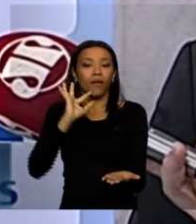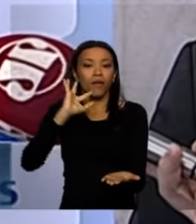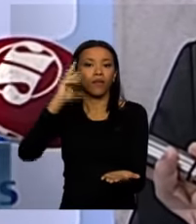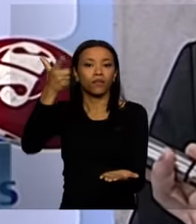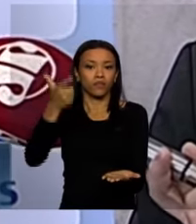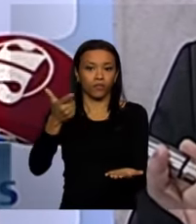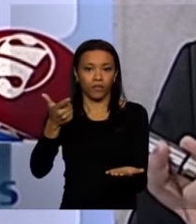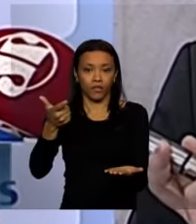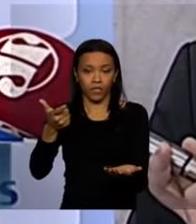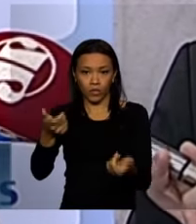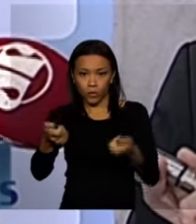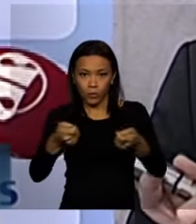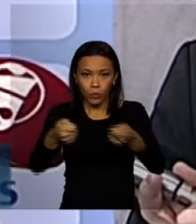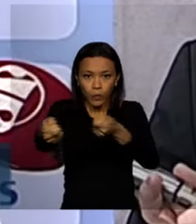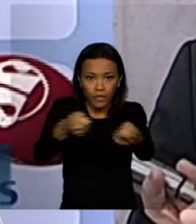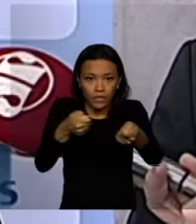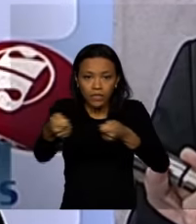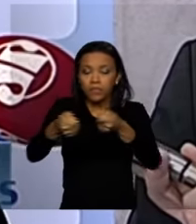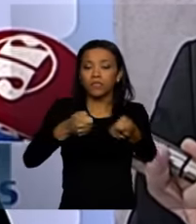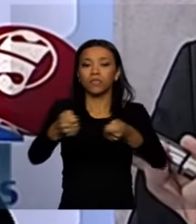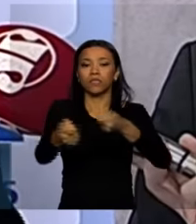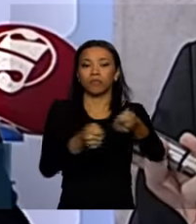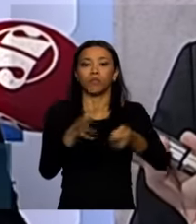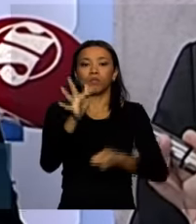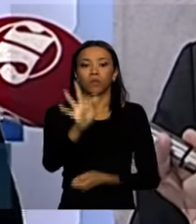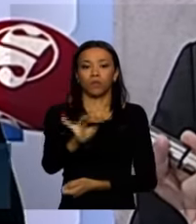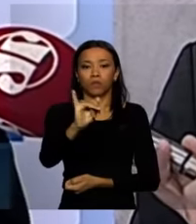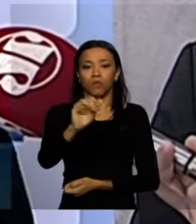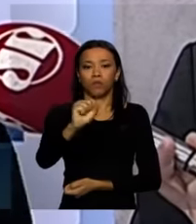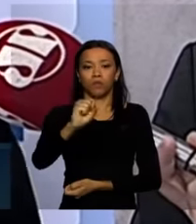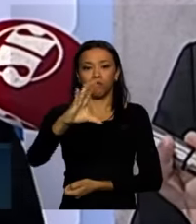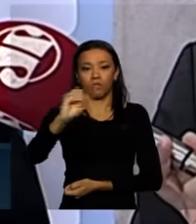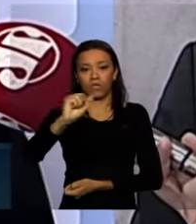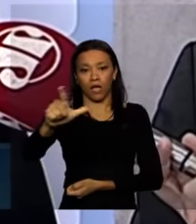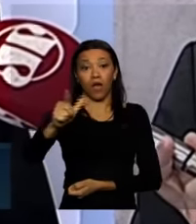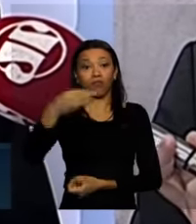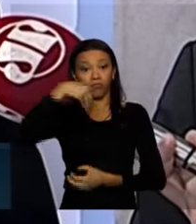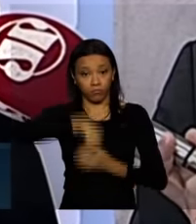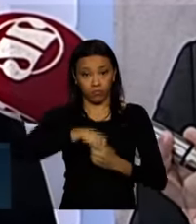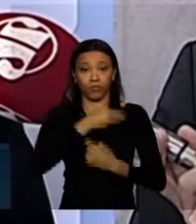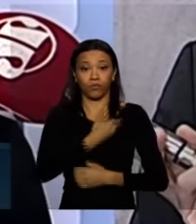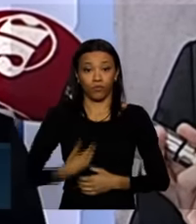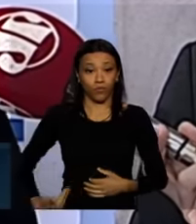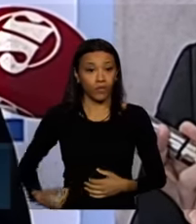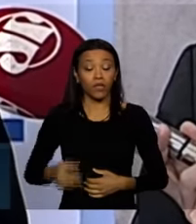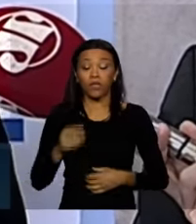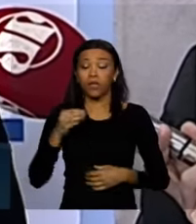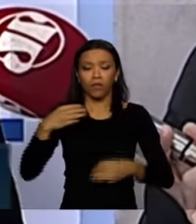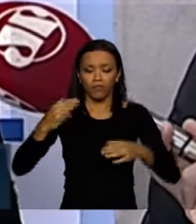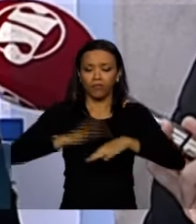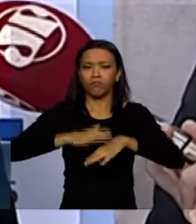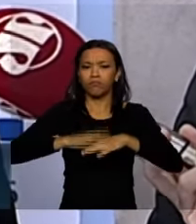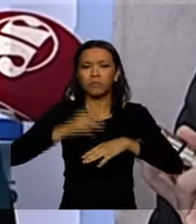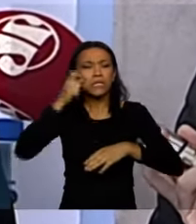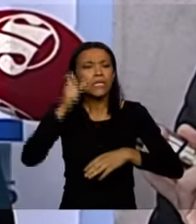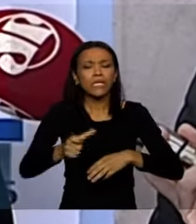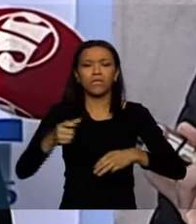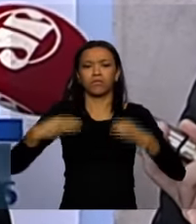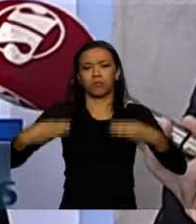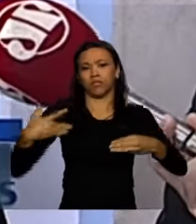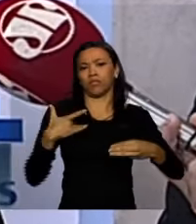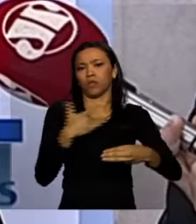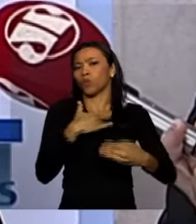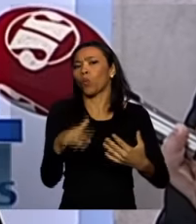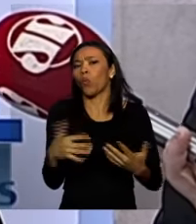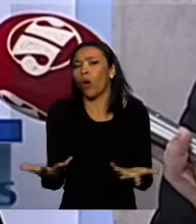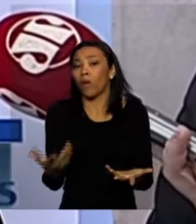o equilíbrio fiscal do governo que é que nos interessa aqui no Ministério da Saúde é que esses recursos não vá só